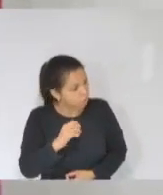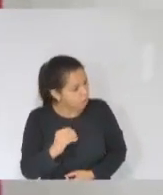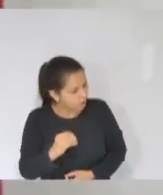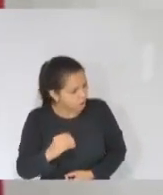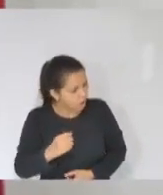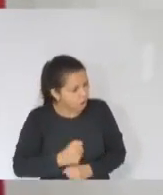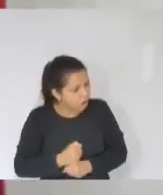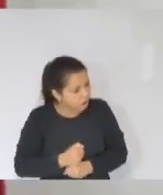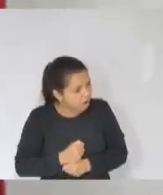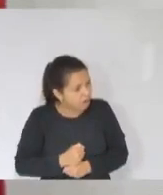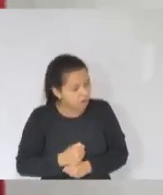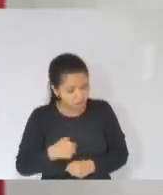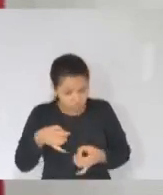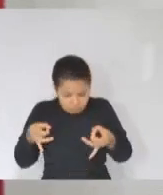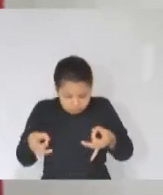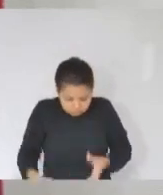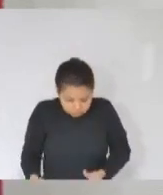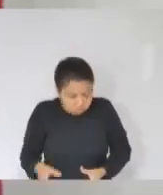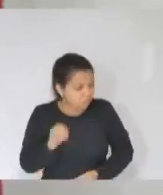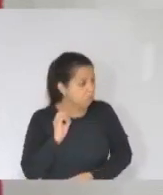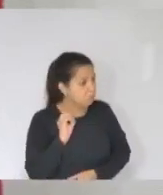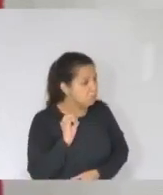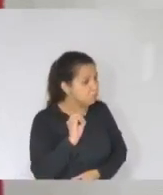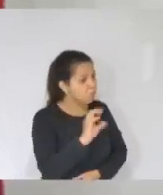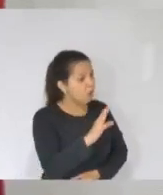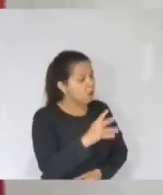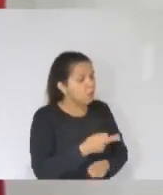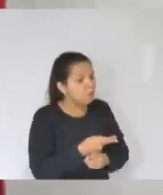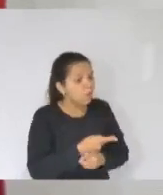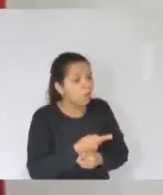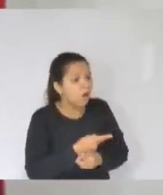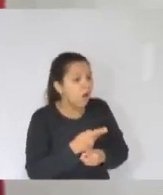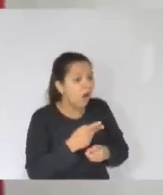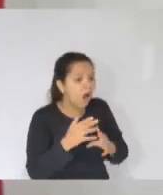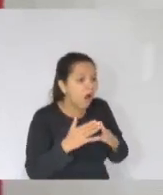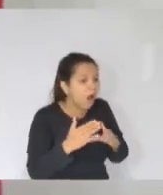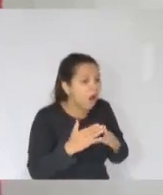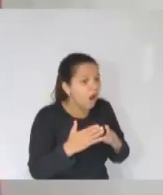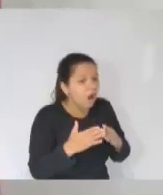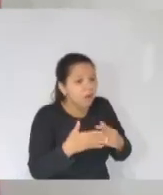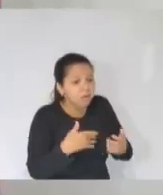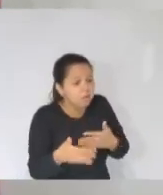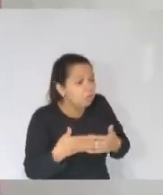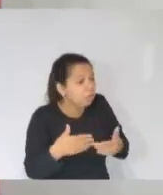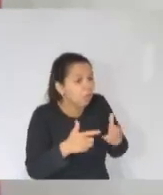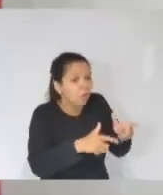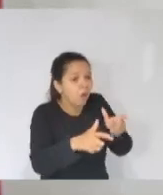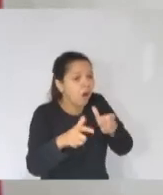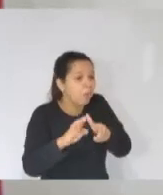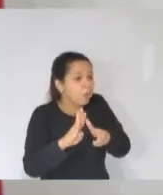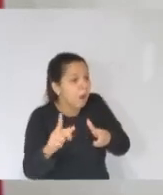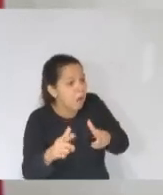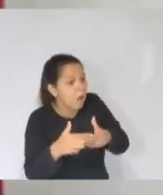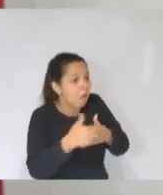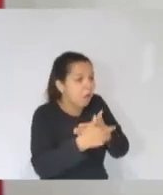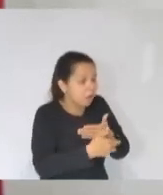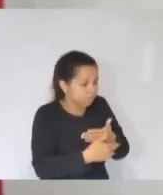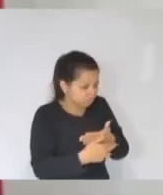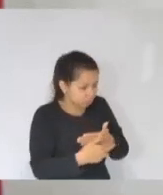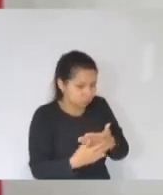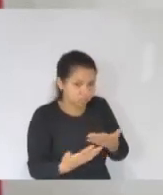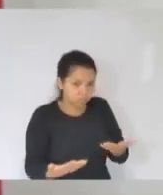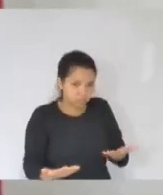sair da minha propriedade para procurar um barraco Rio do Sul ou Blumenau em outras regiões? Isso tem lógica com